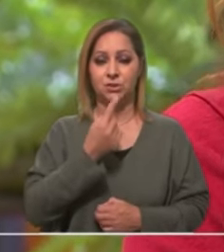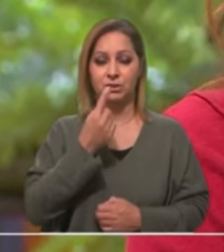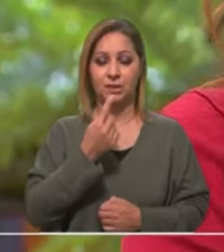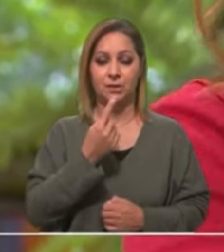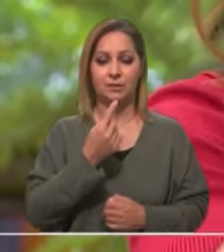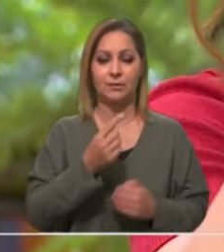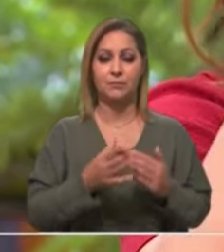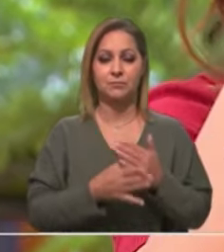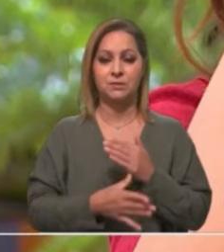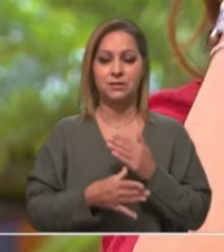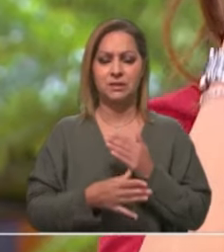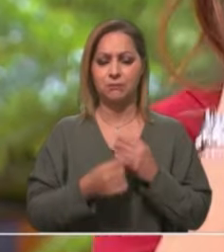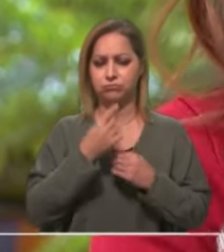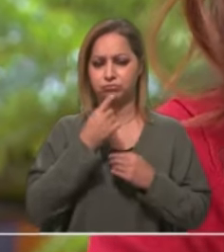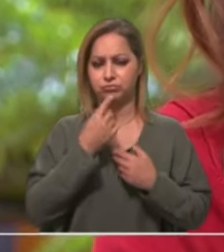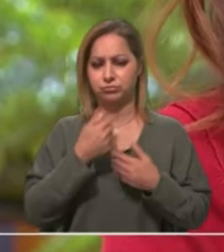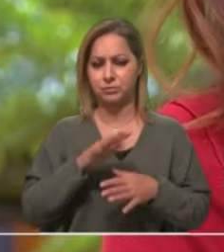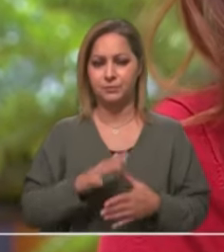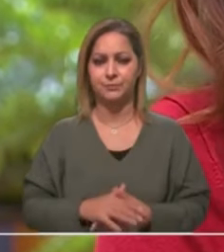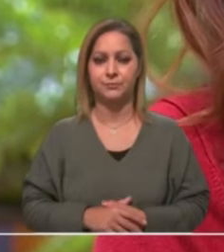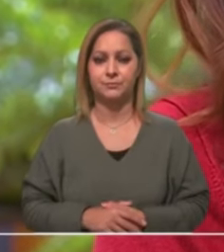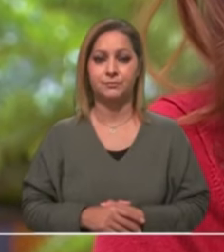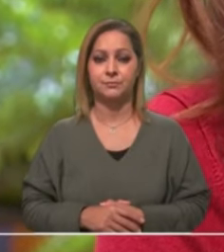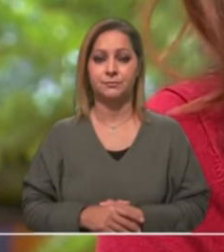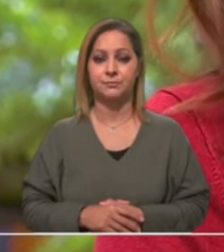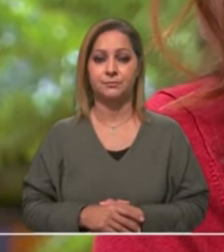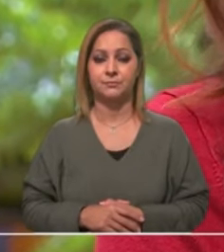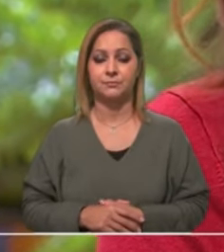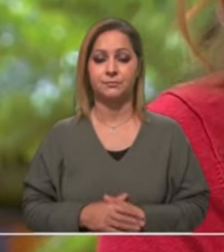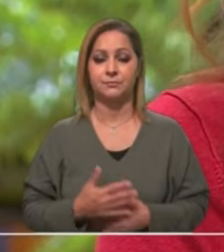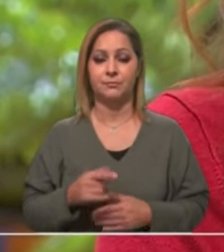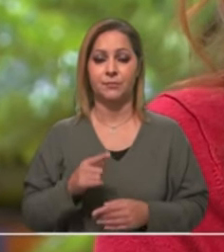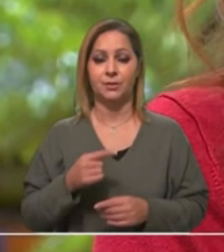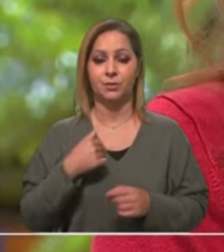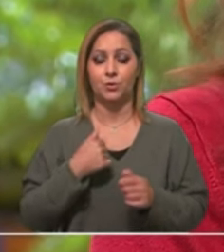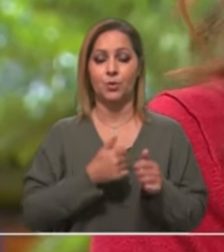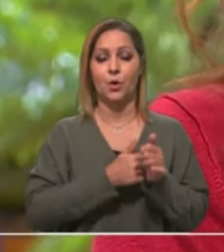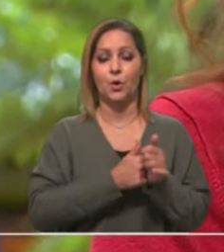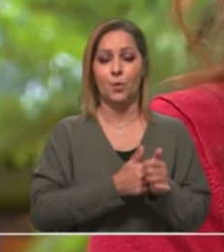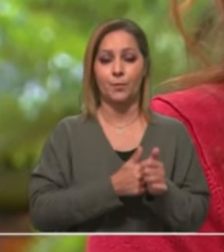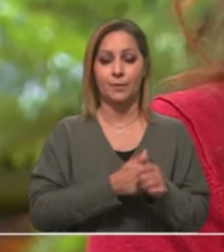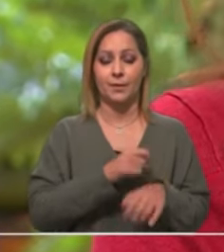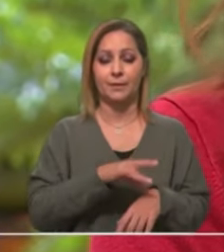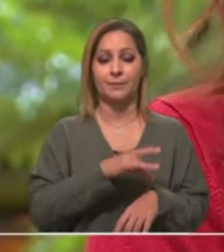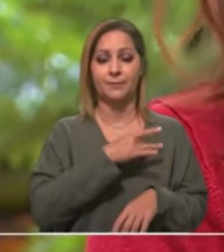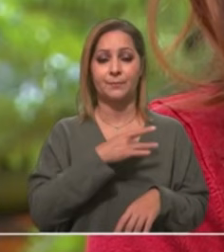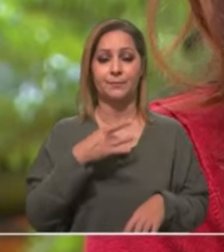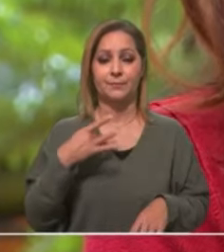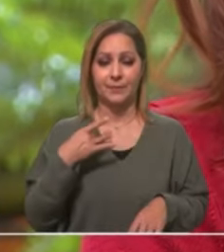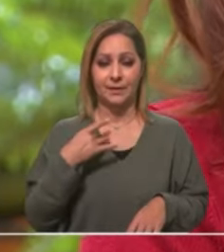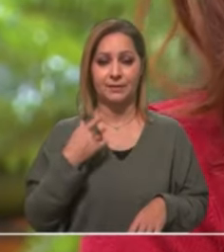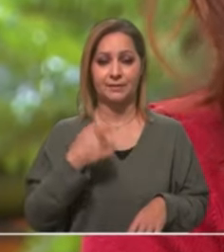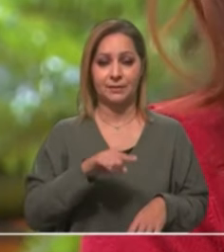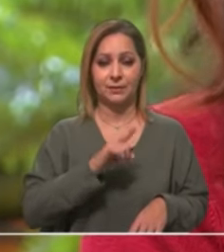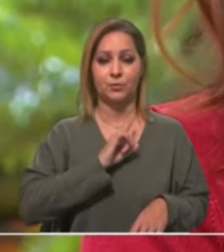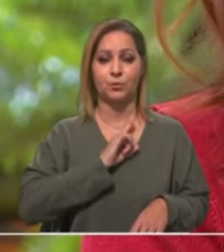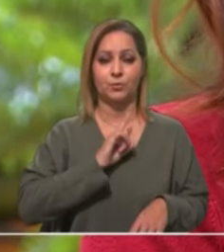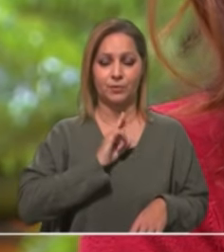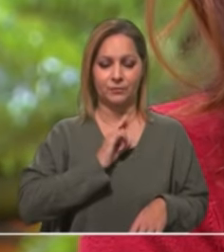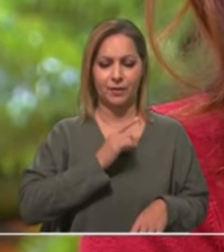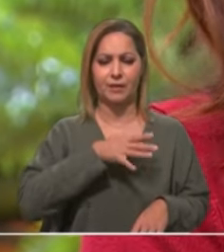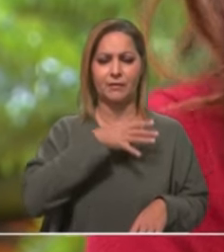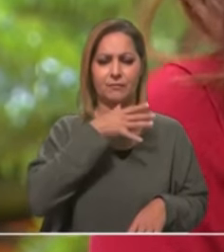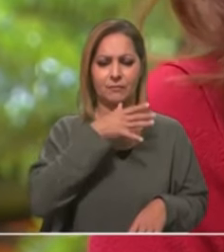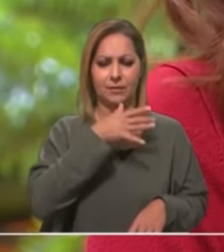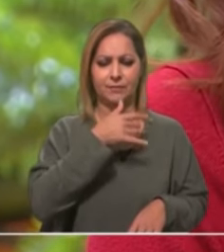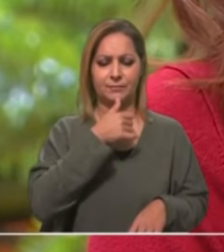Tinha perdas de sangue fora do período normal. Mas era acompanhada por uma médica, tinha uma médica no privado e falei com ela